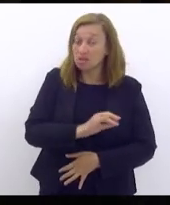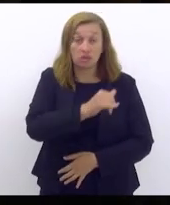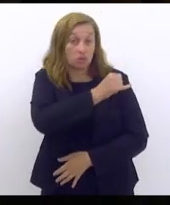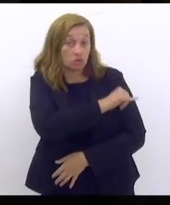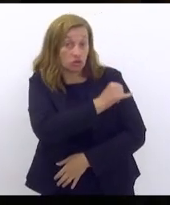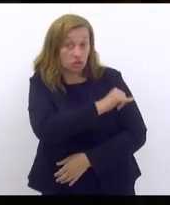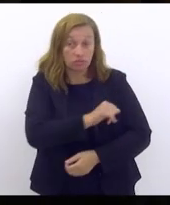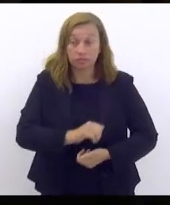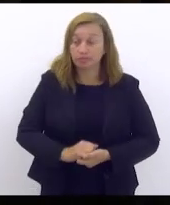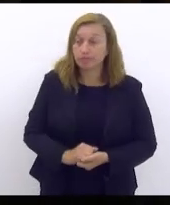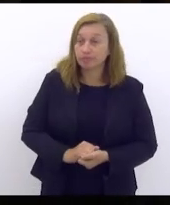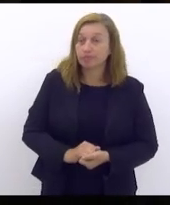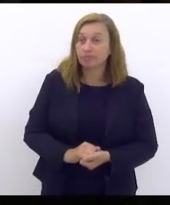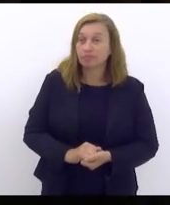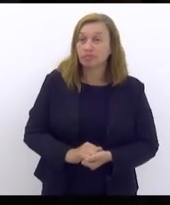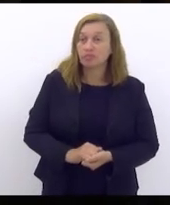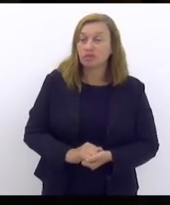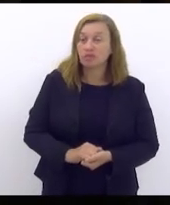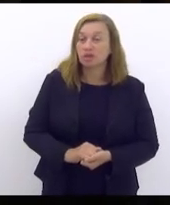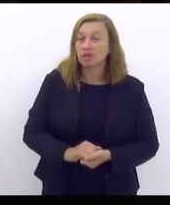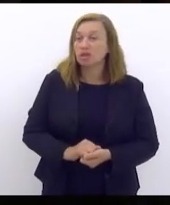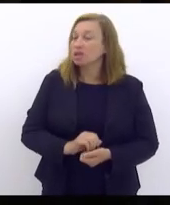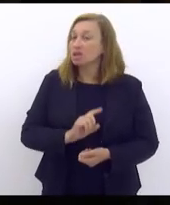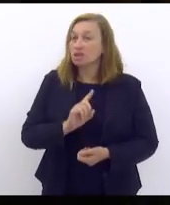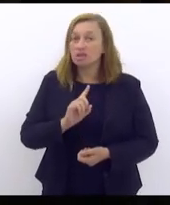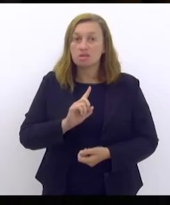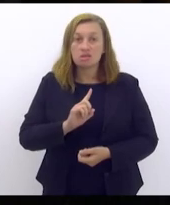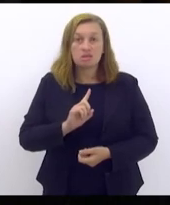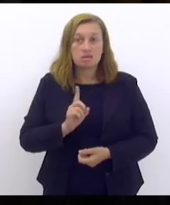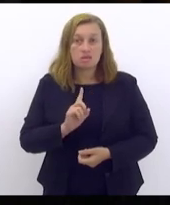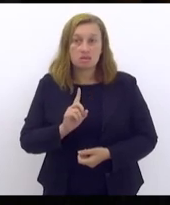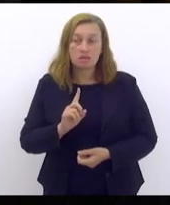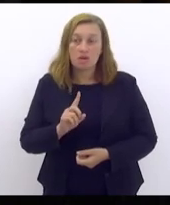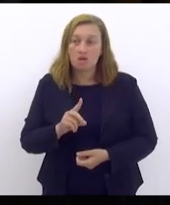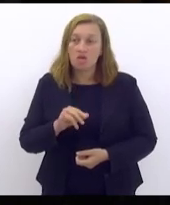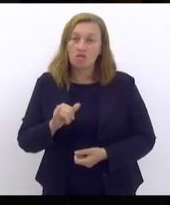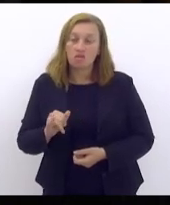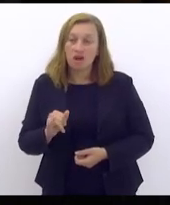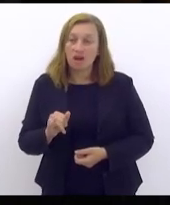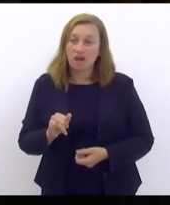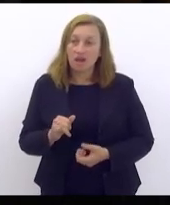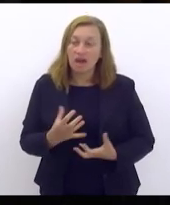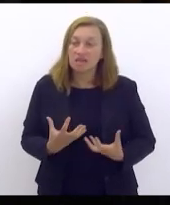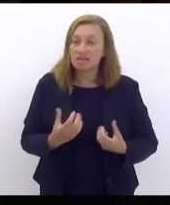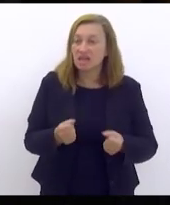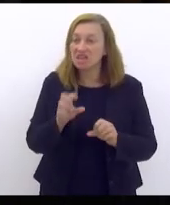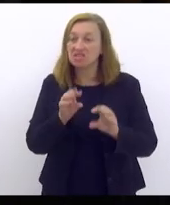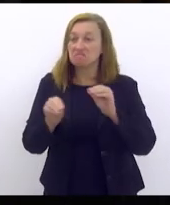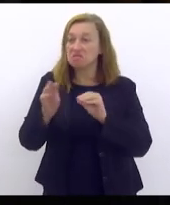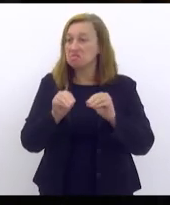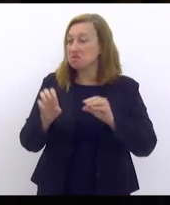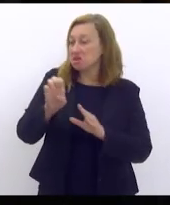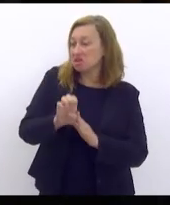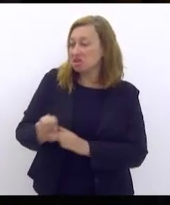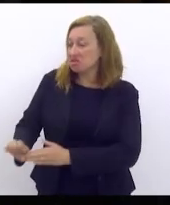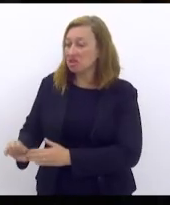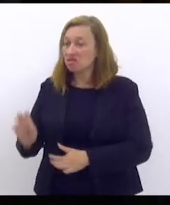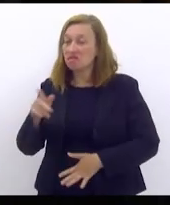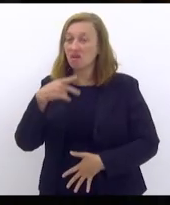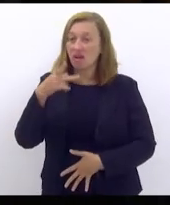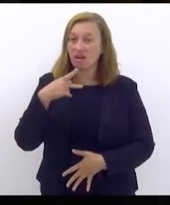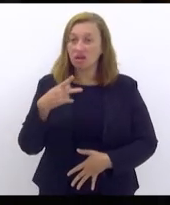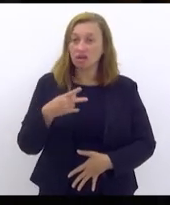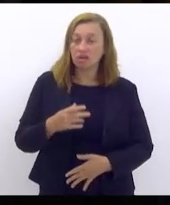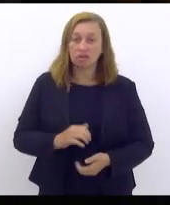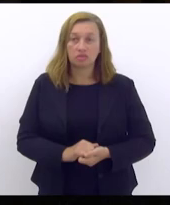Janeiro, e que não vai se render a esse mimimi retórico da esquerda, dizendo que...